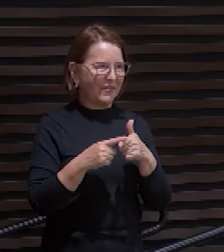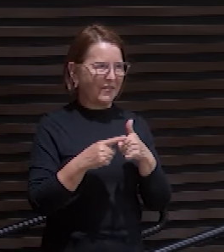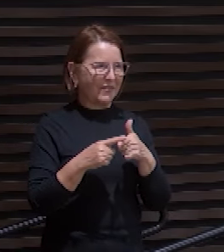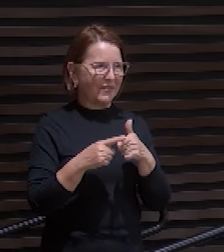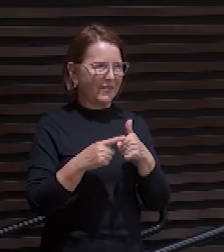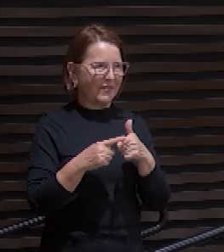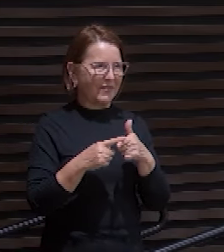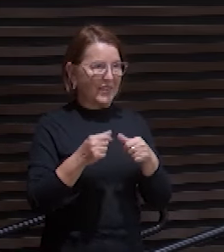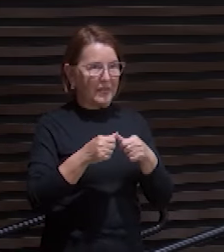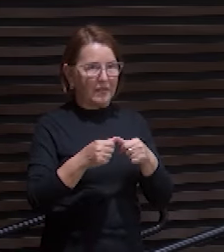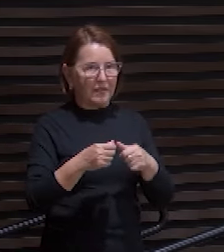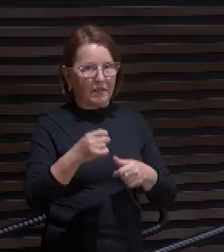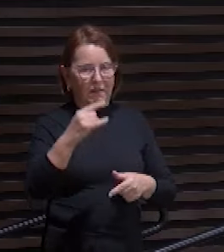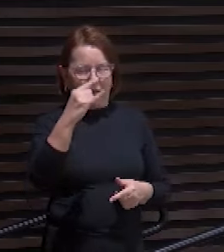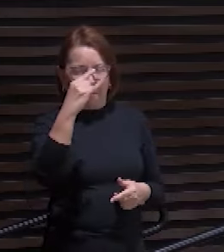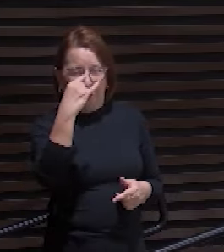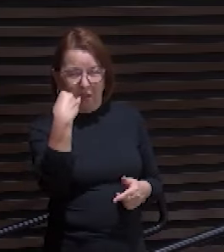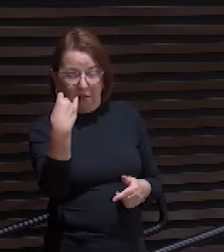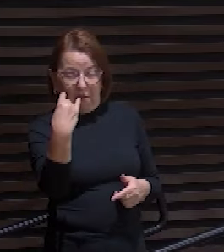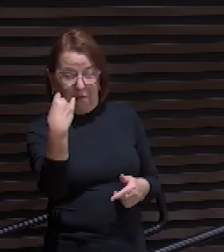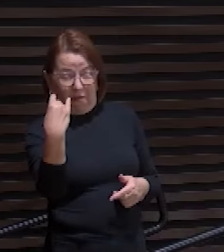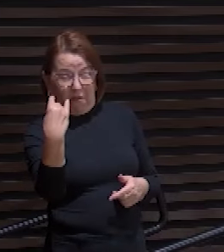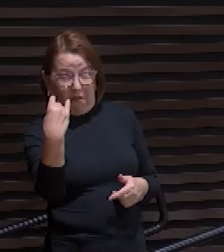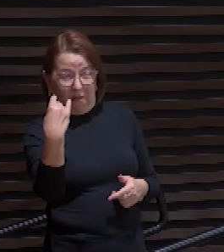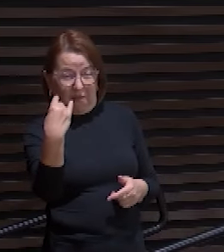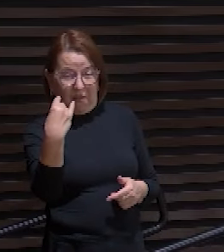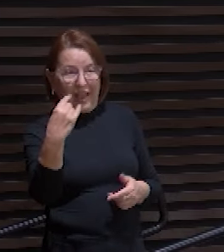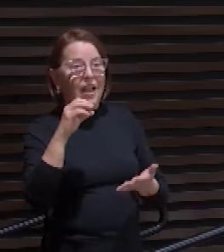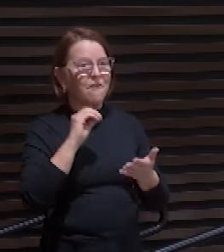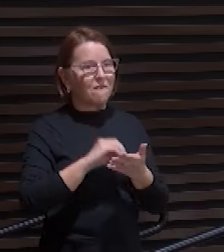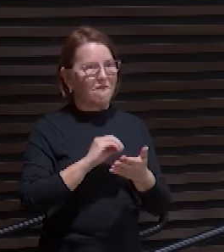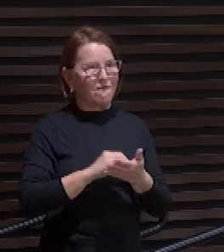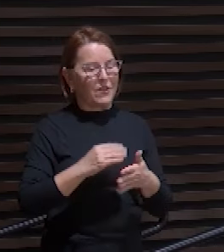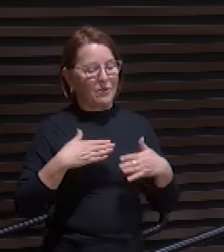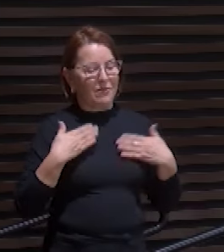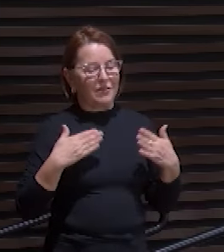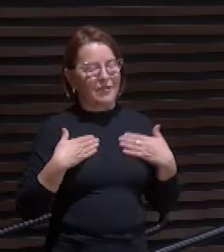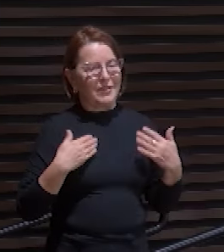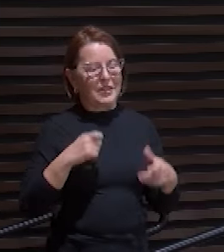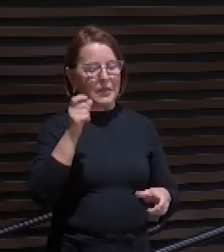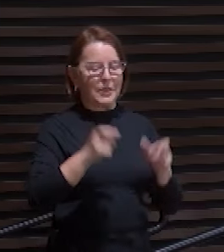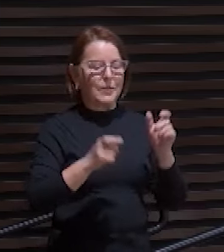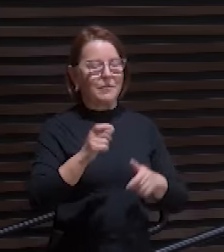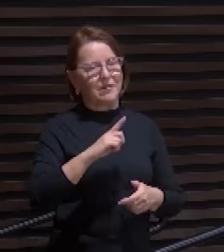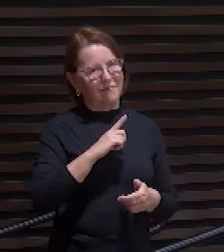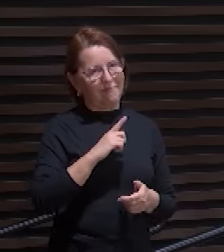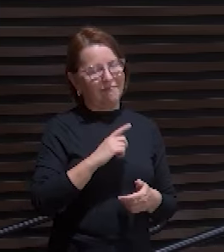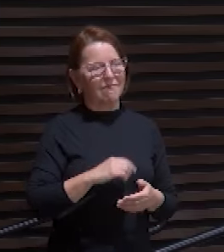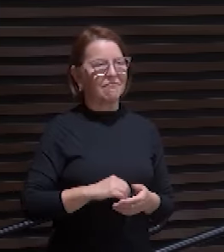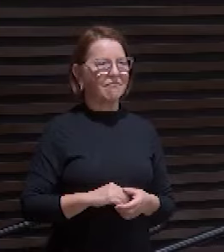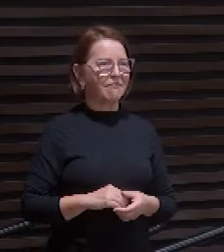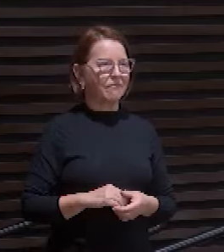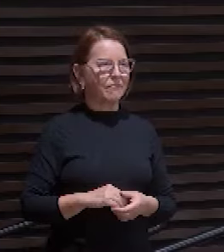essa cobiça, essa falta de contentamento que o ser humano tem.